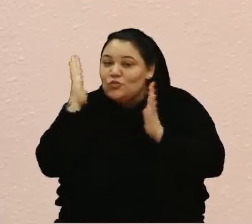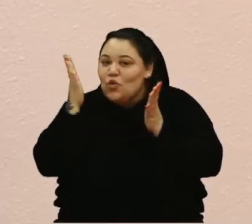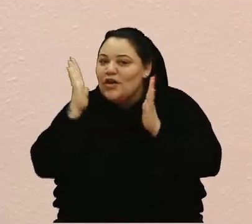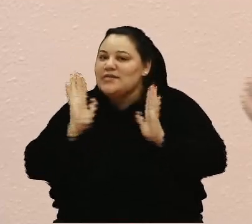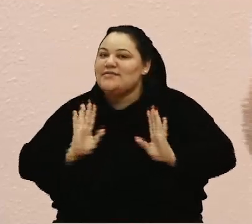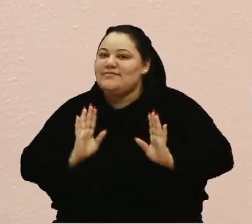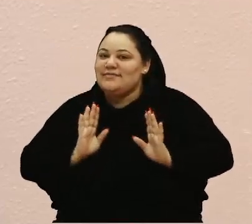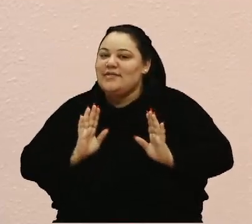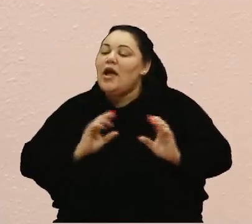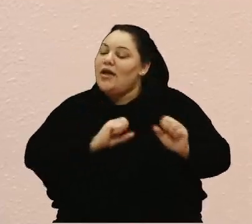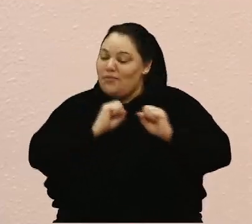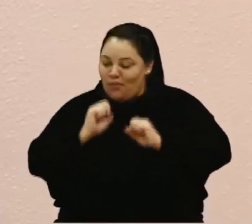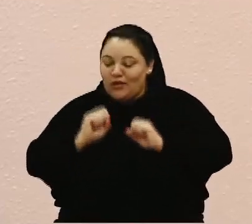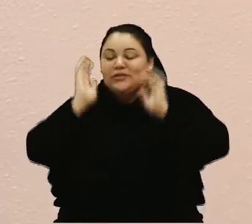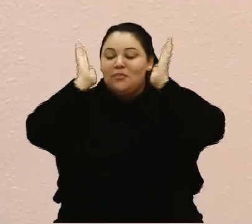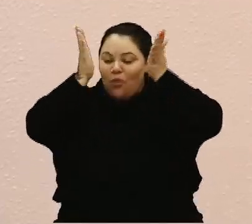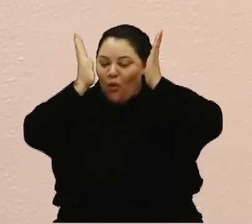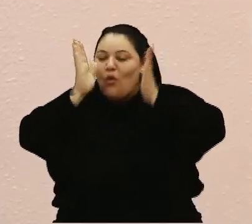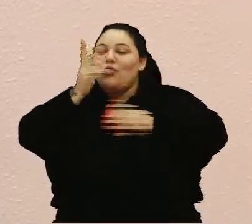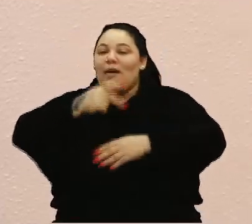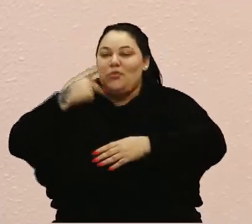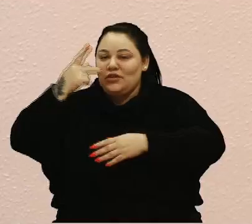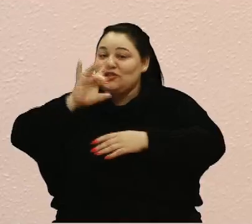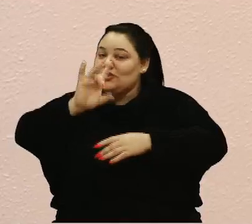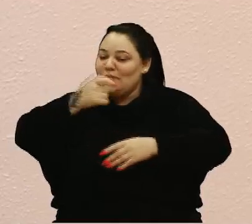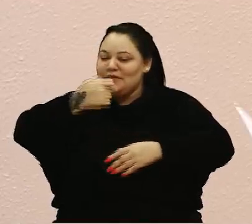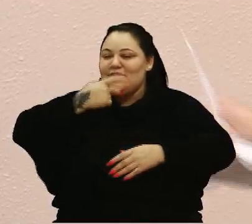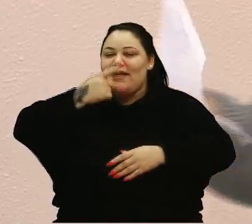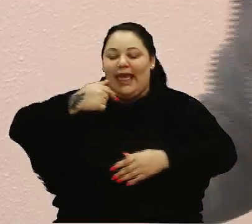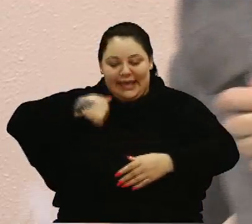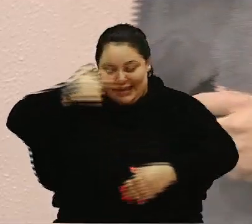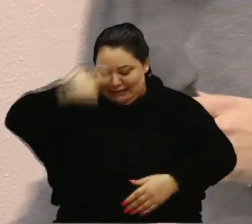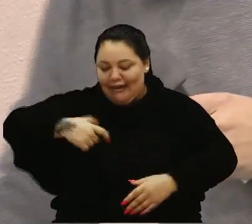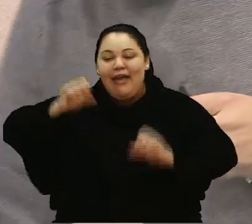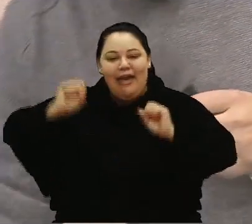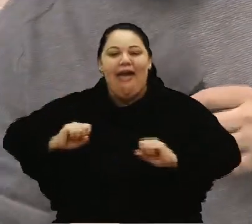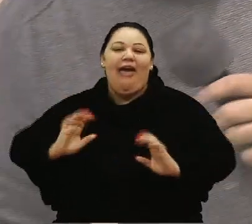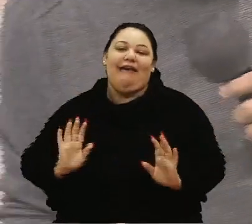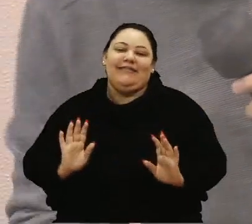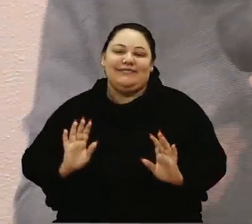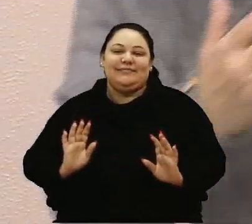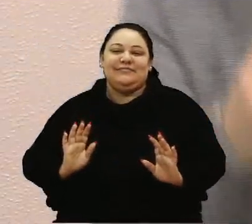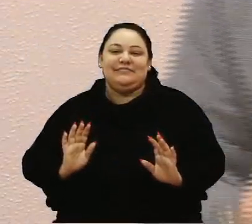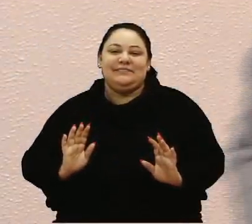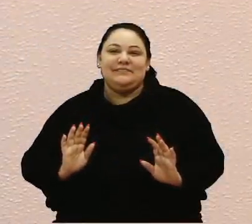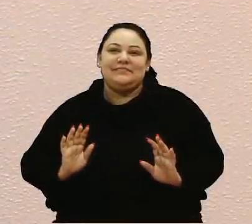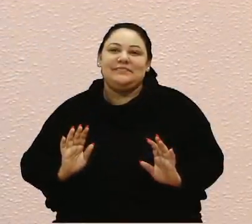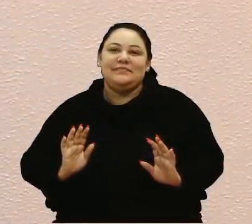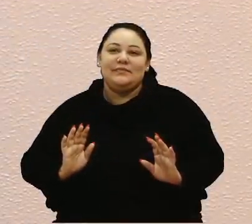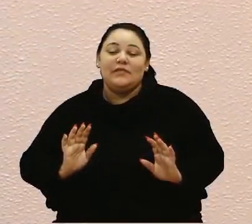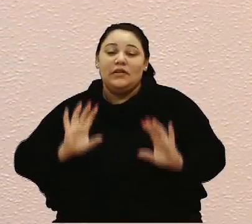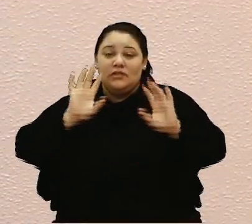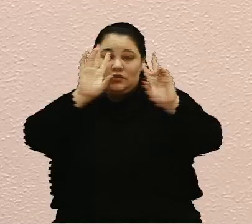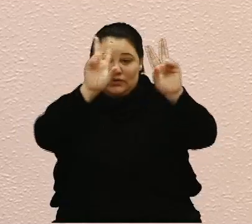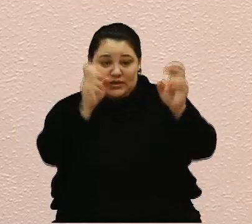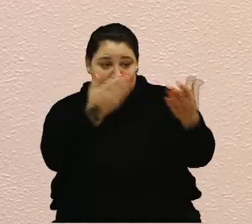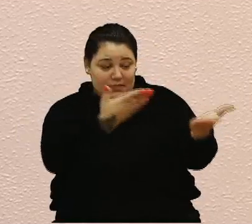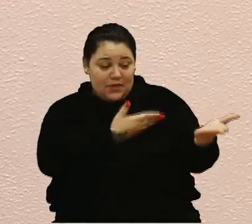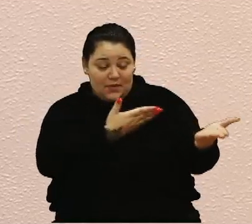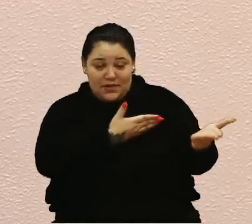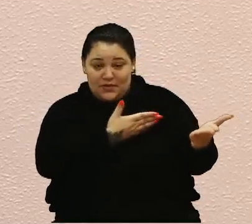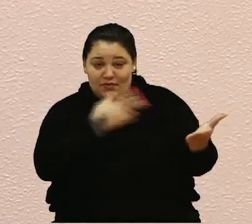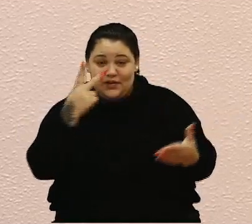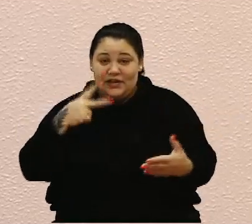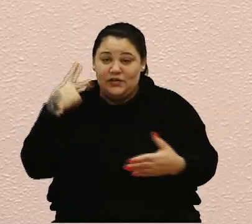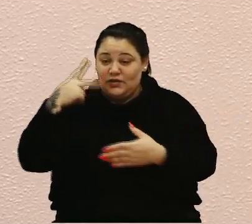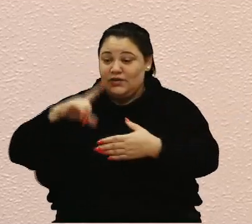hipócrita na política. Só tem que assumir. Sobre o tema, o meu amigo vereador aqui, que eu tenho estima,